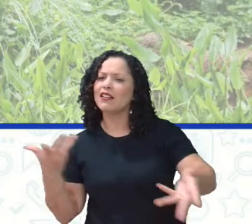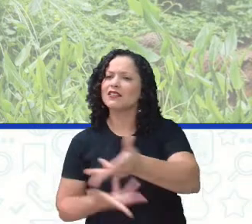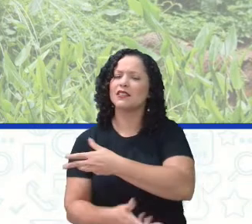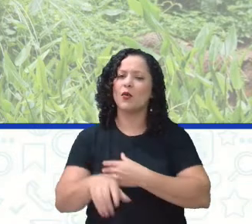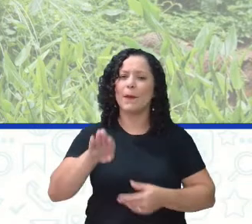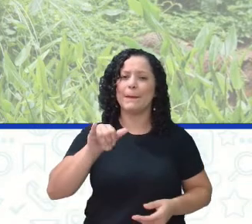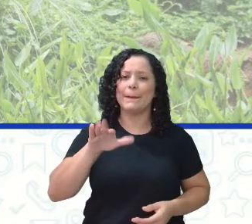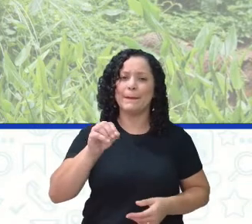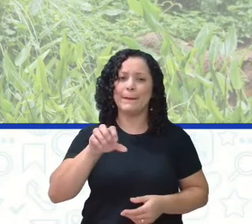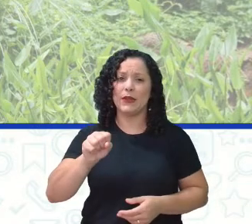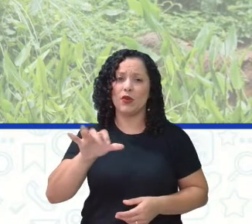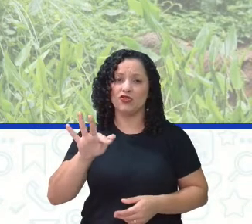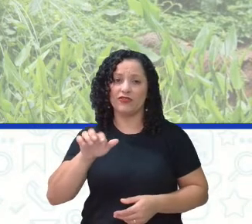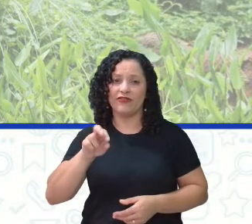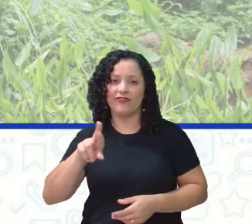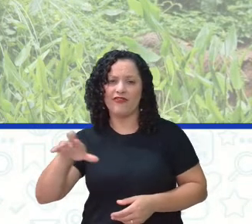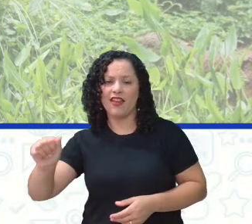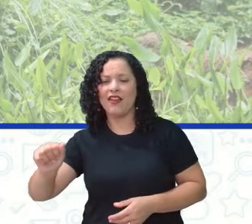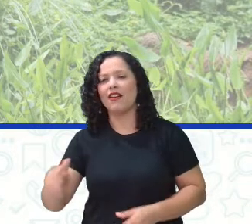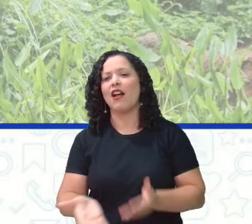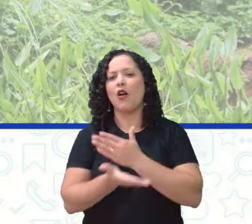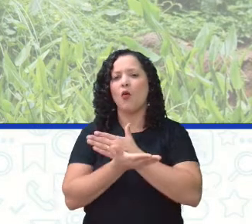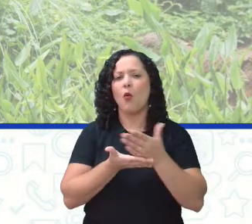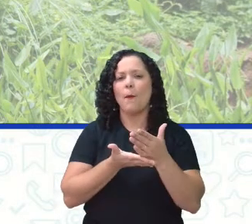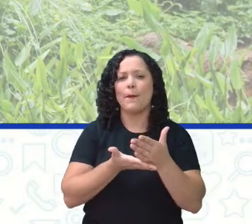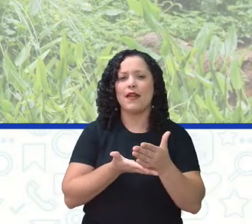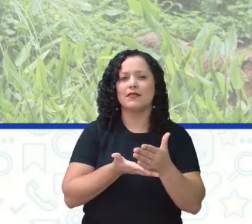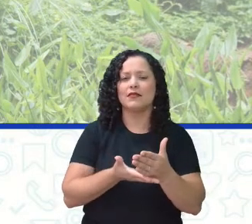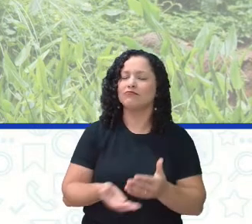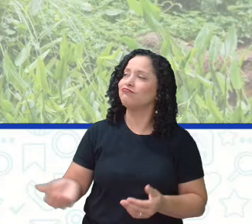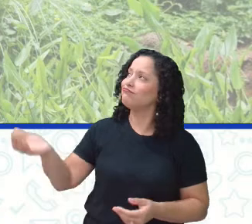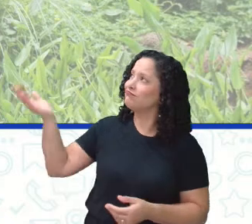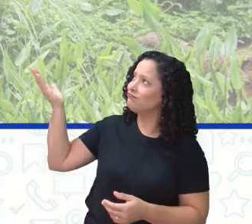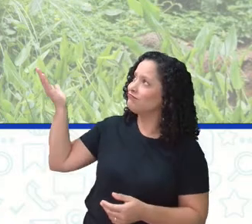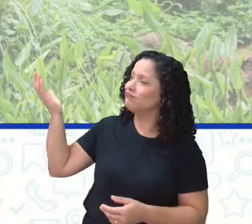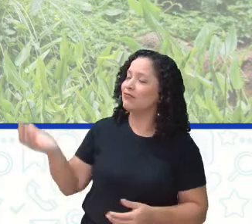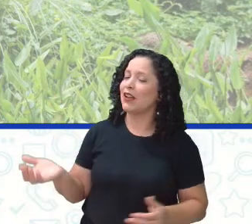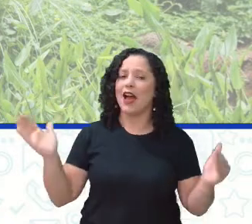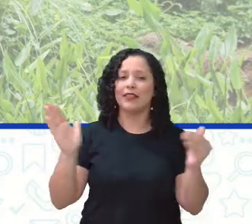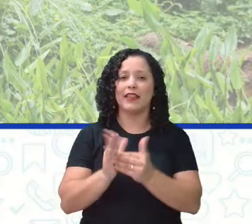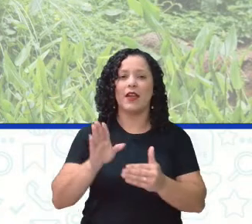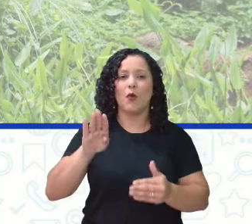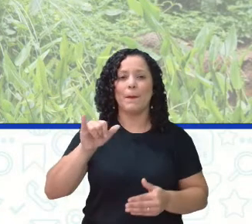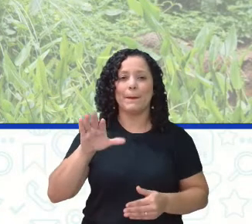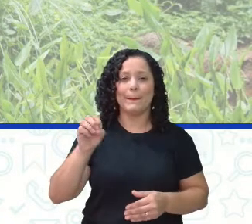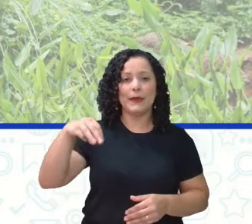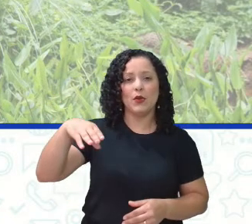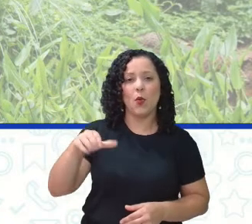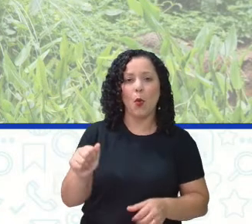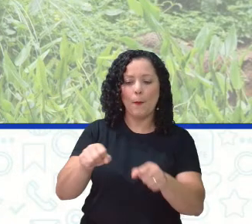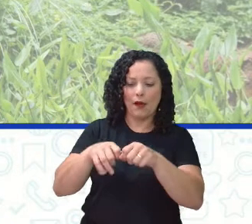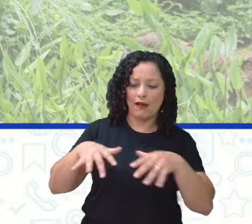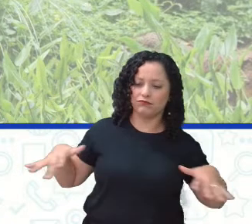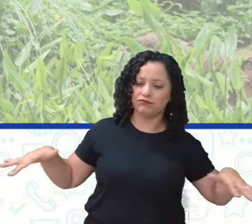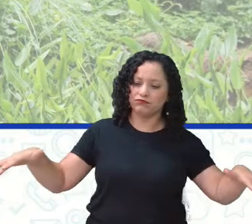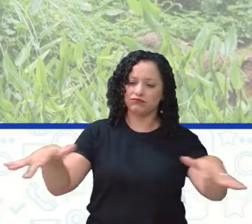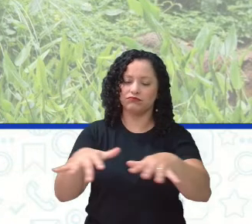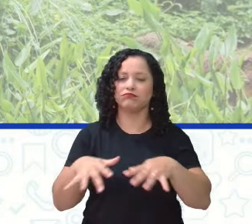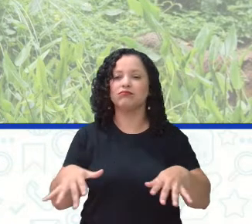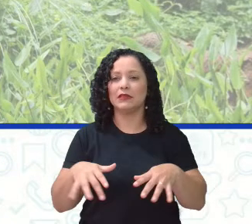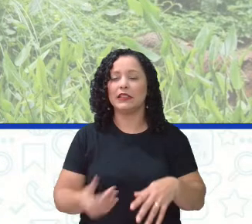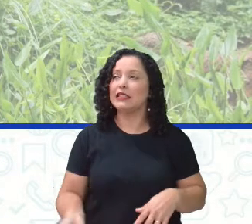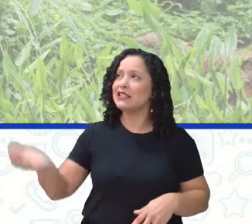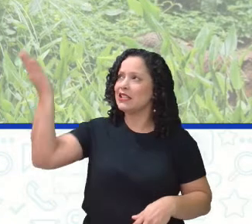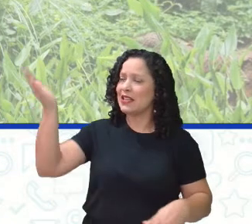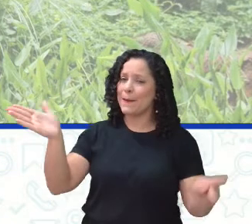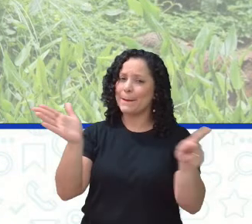Vem aqui desde o comecinho do átomo e vai até um bioma, né? E a biosfera, ela corresponde ao planeta